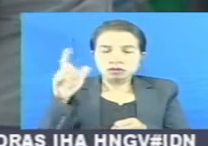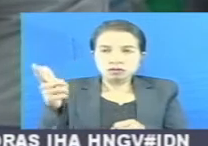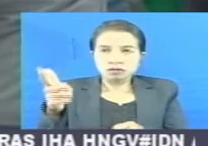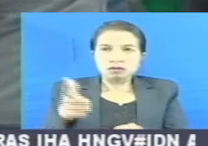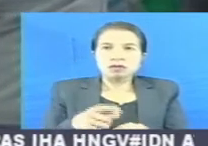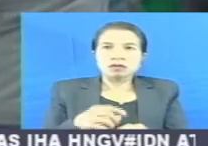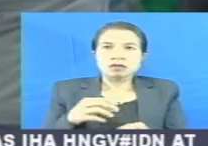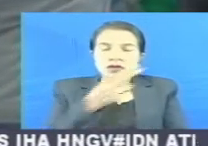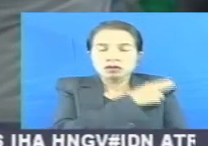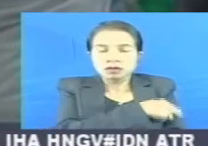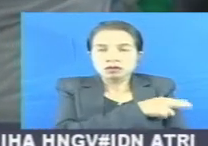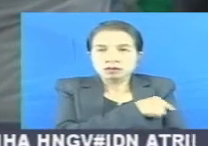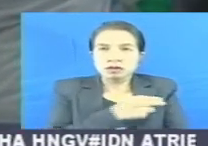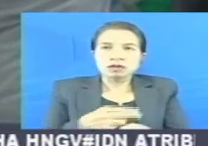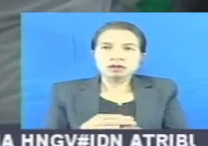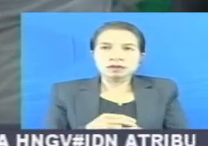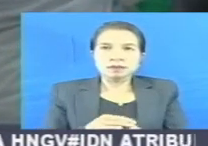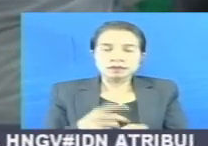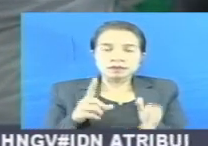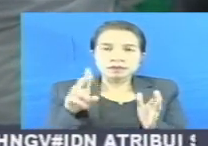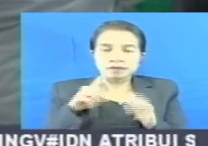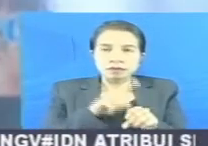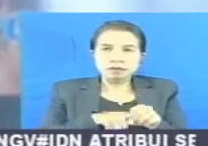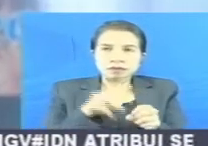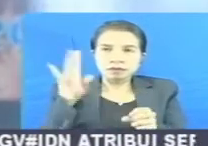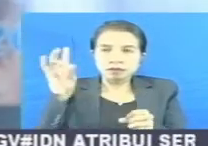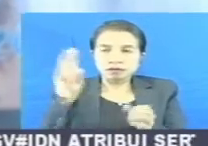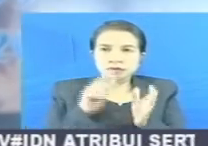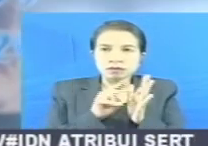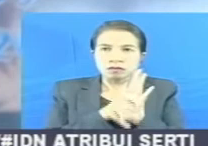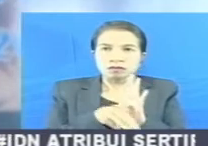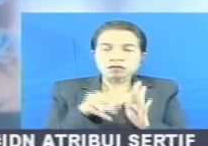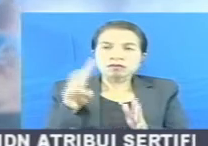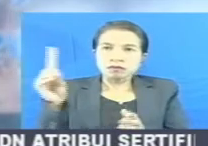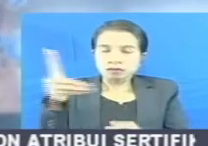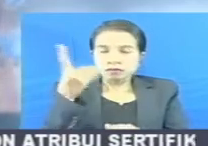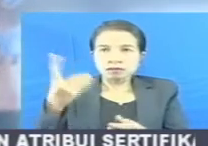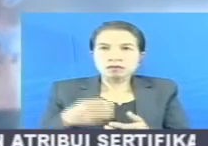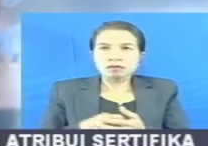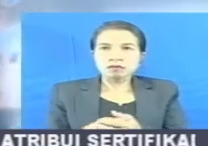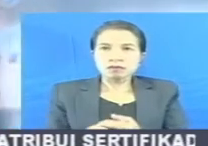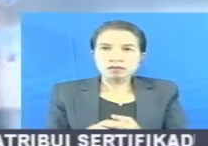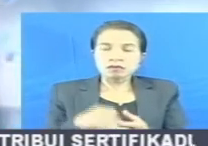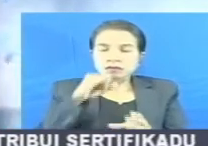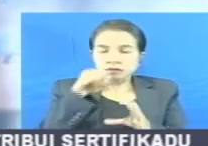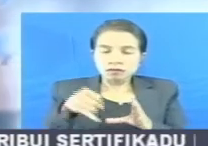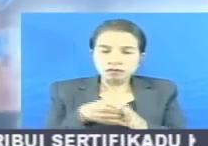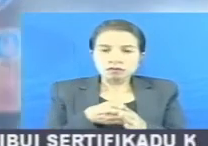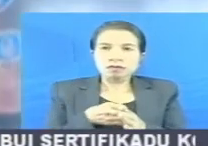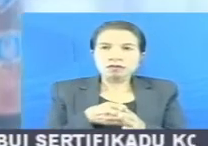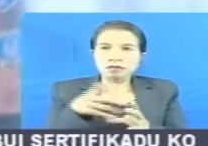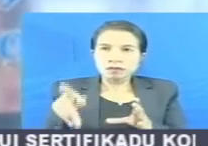dili iha oras tukuhitu hobalun dader. Saudosa Justina Moniz envolve iha